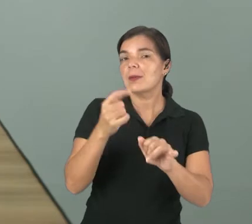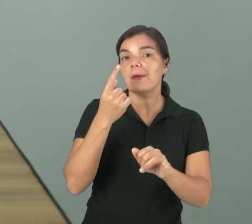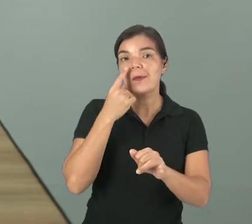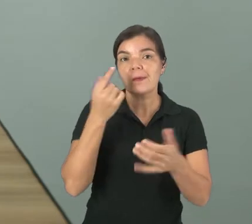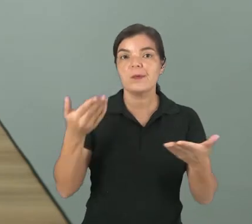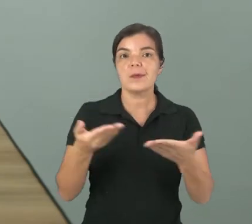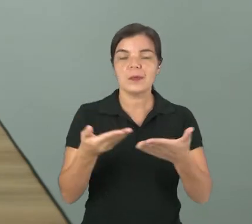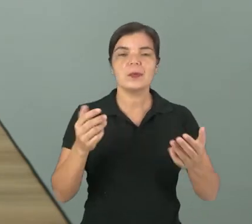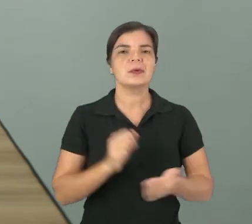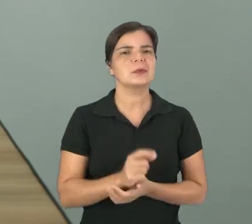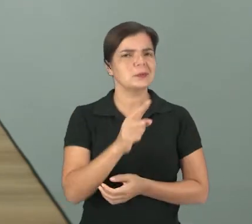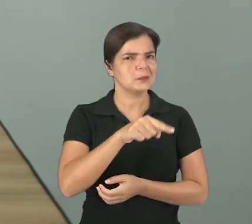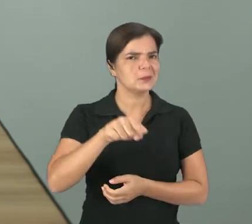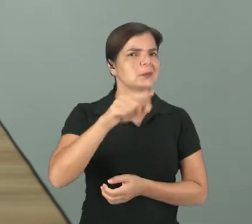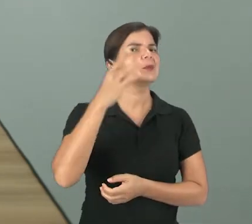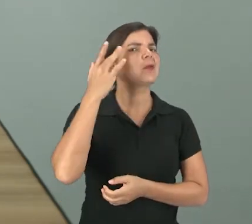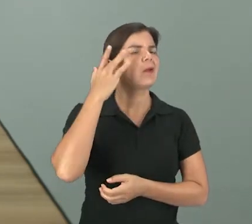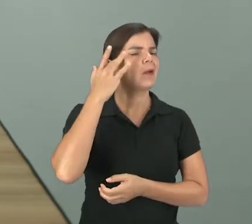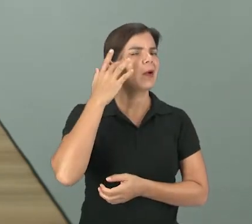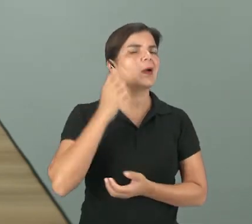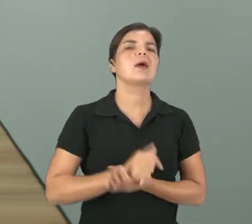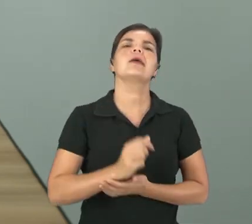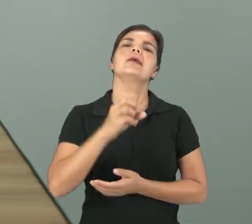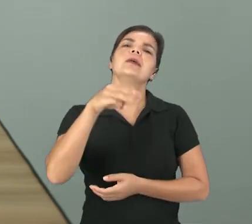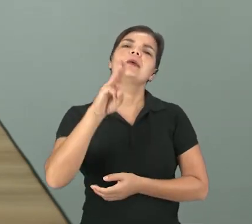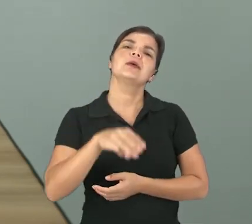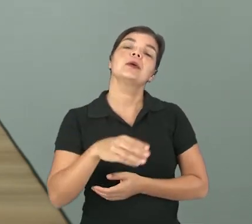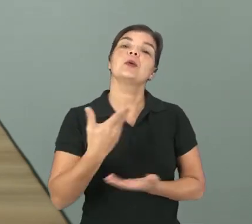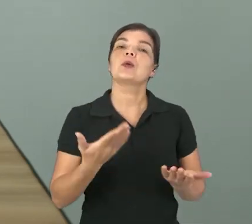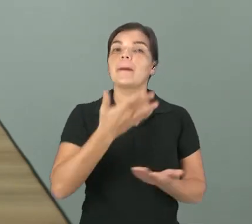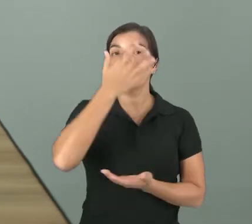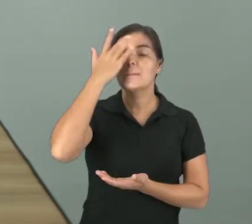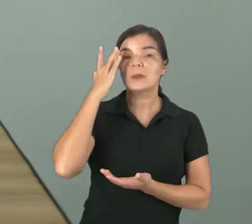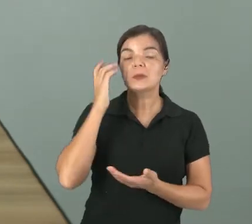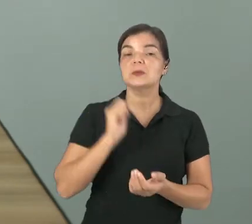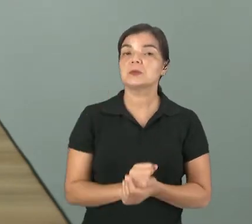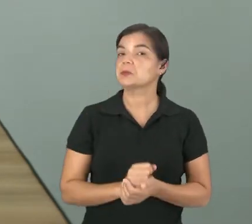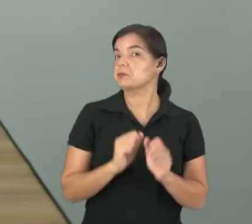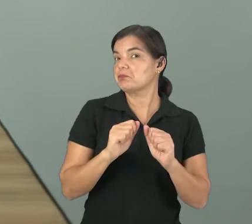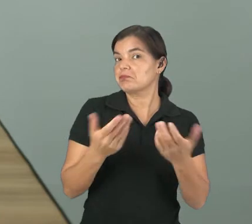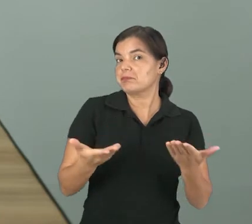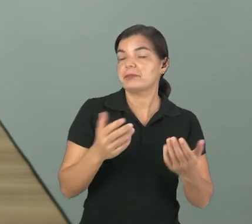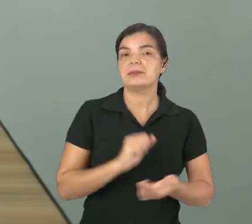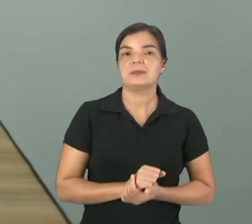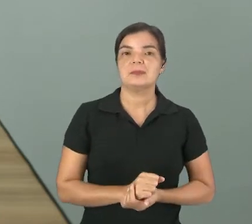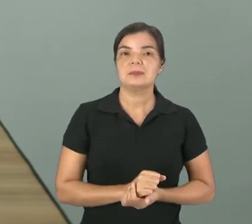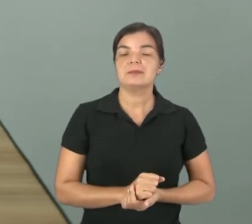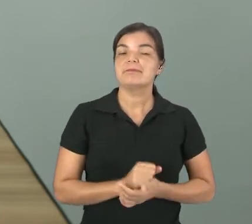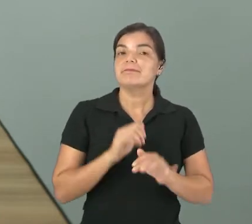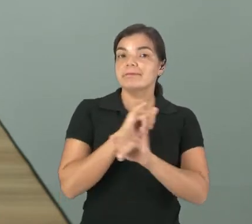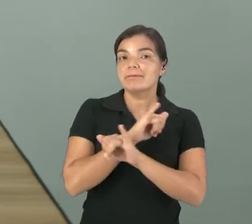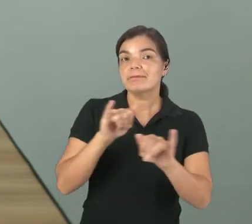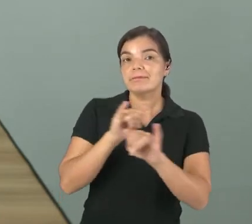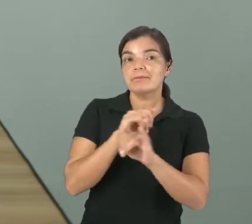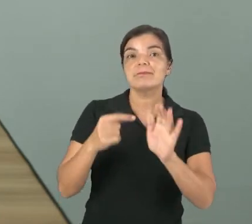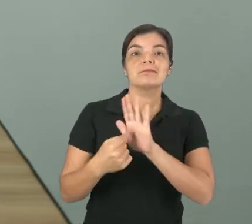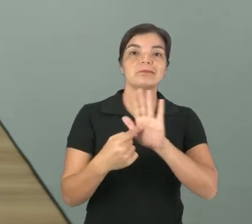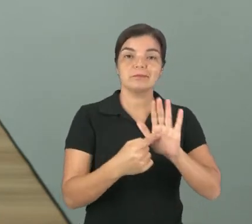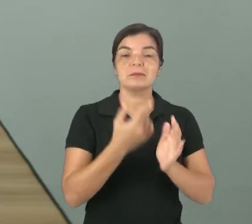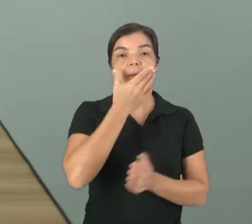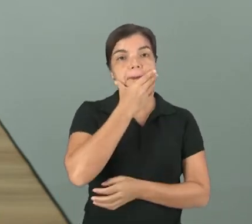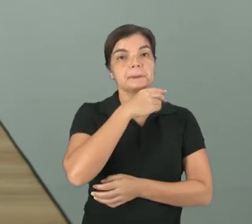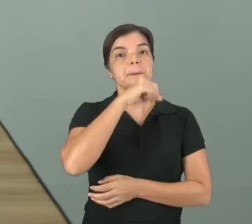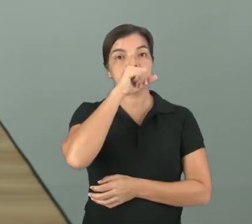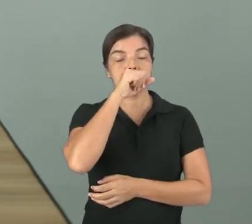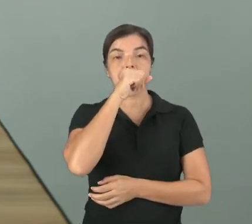nós acabamos de ver, você acha que ela é destinada a que público? Poderíamos dizer aqui que ela está sendo destinada aos